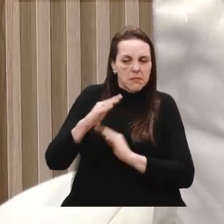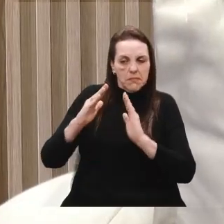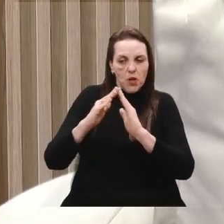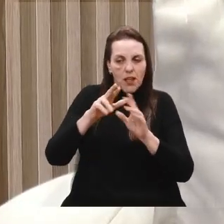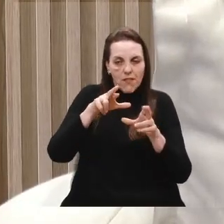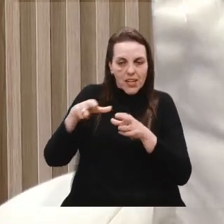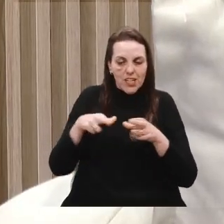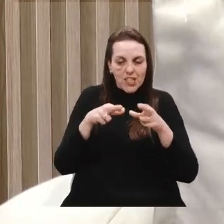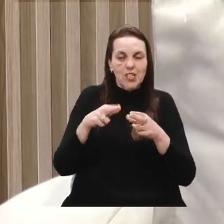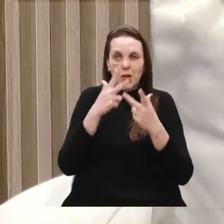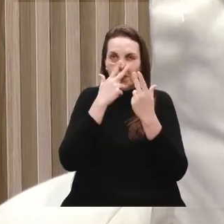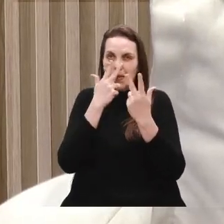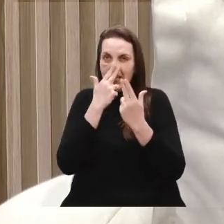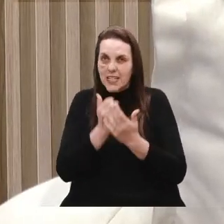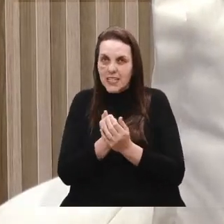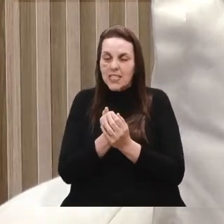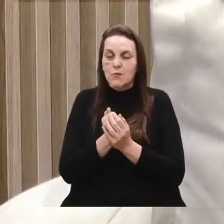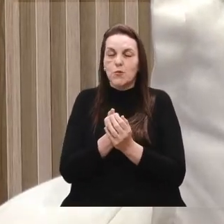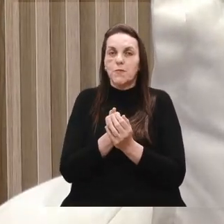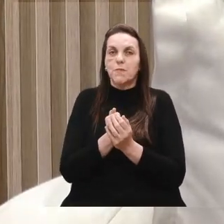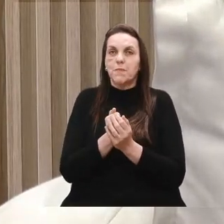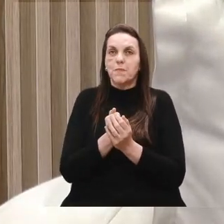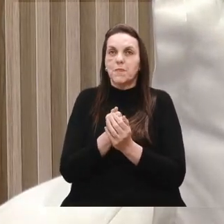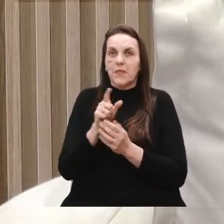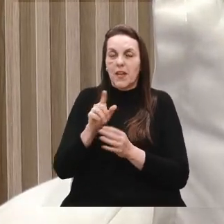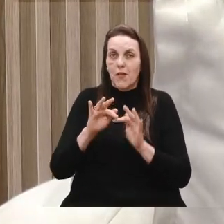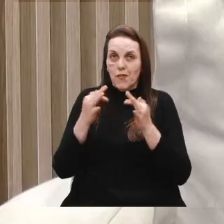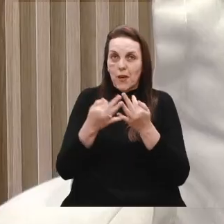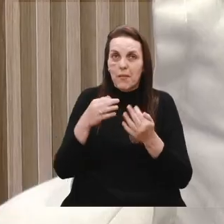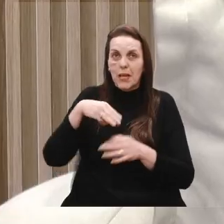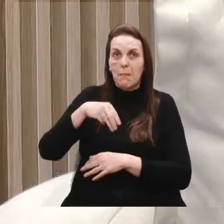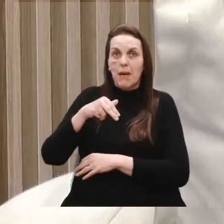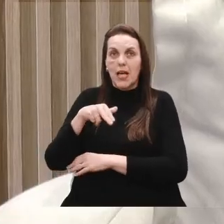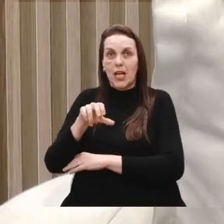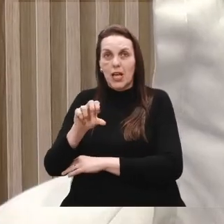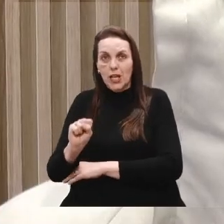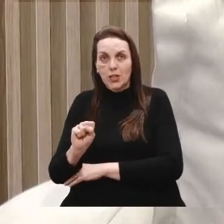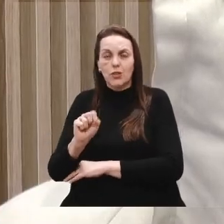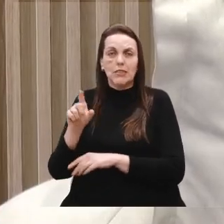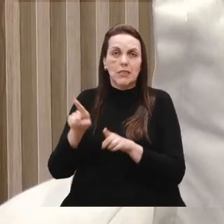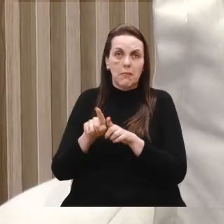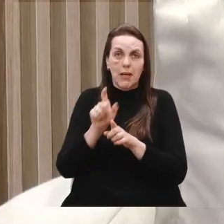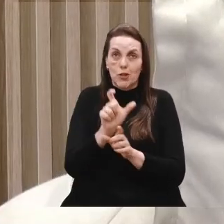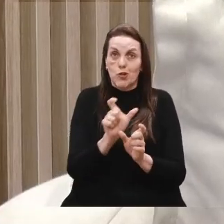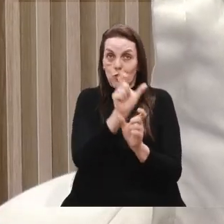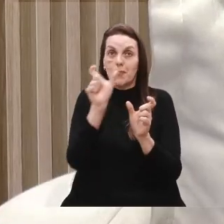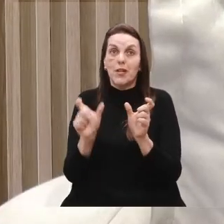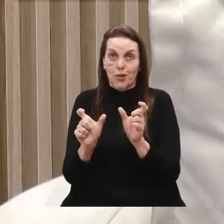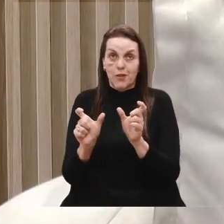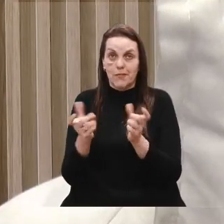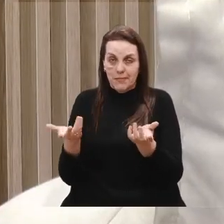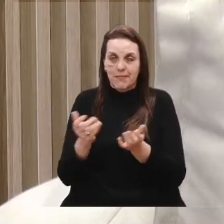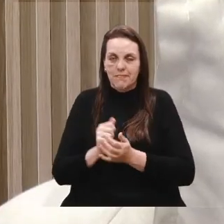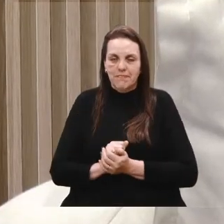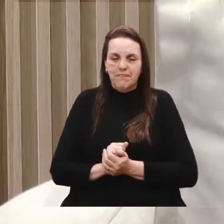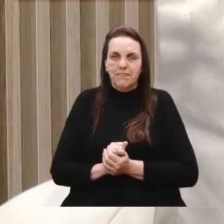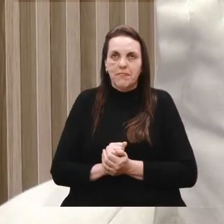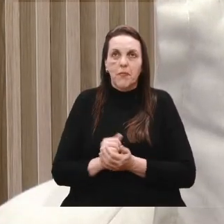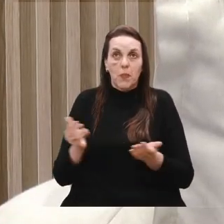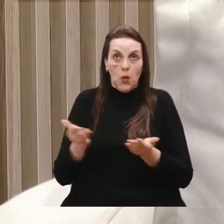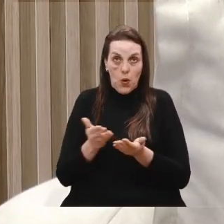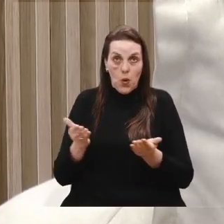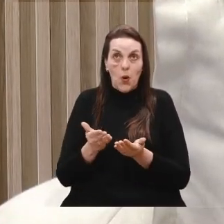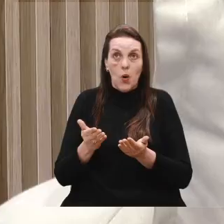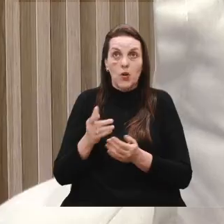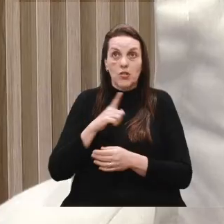moravam na mesma região, né, ali da família dos Manos, também o sobrenome, né?